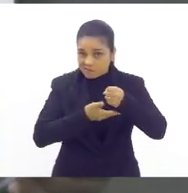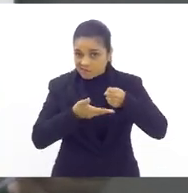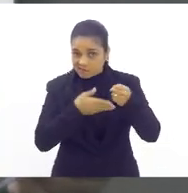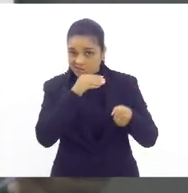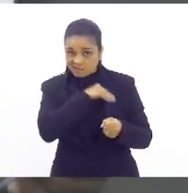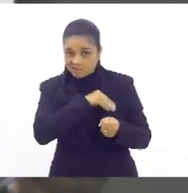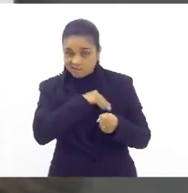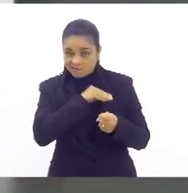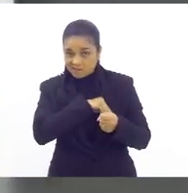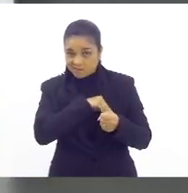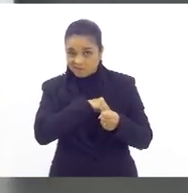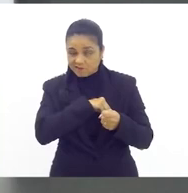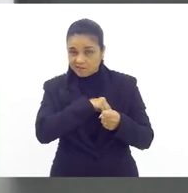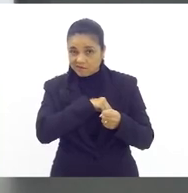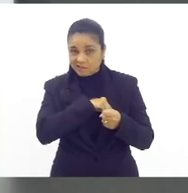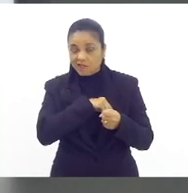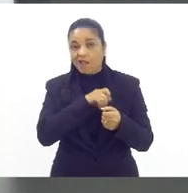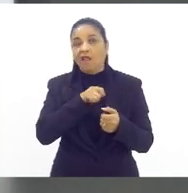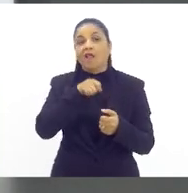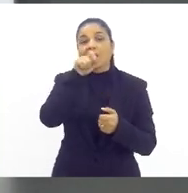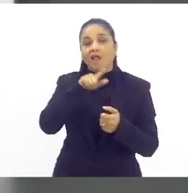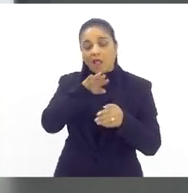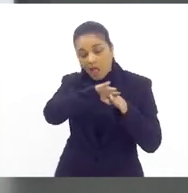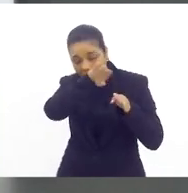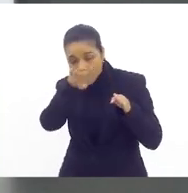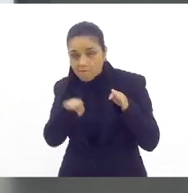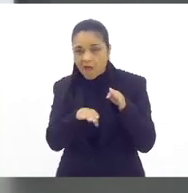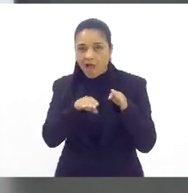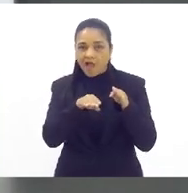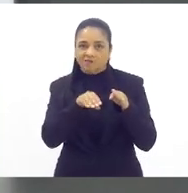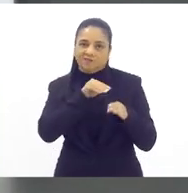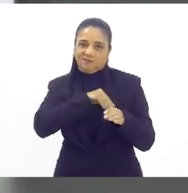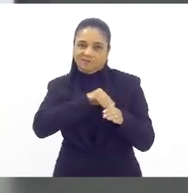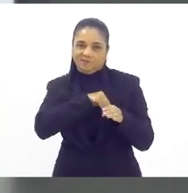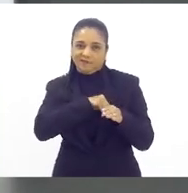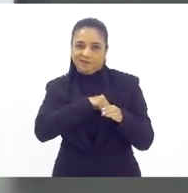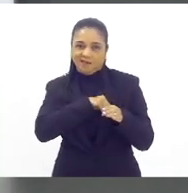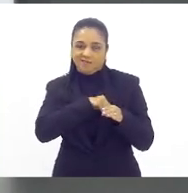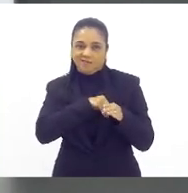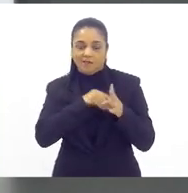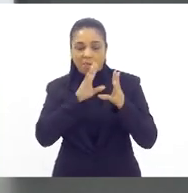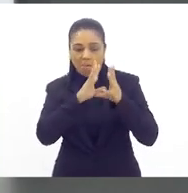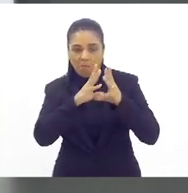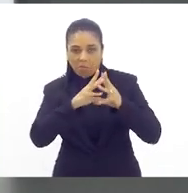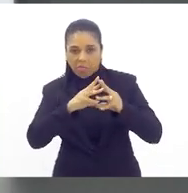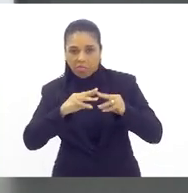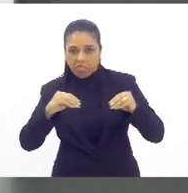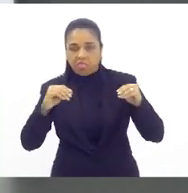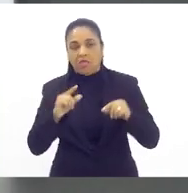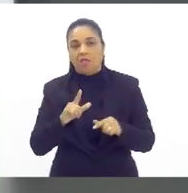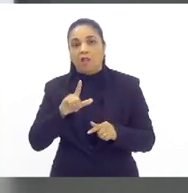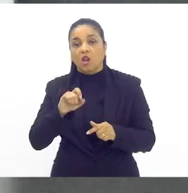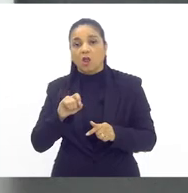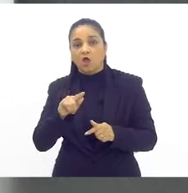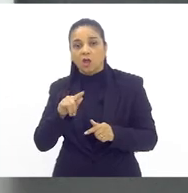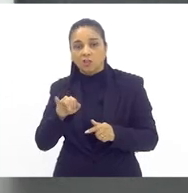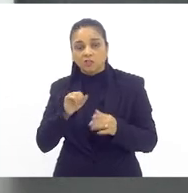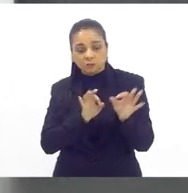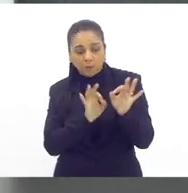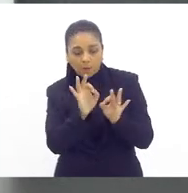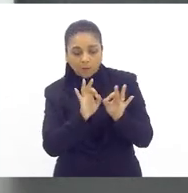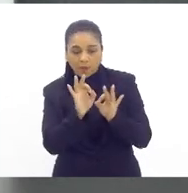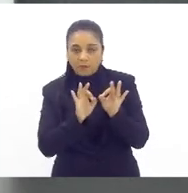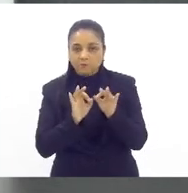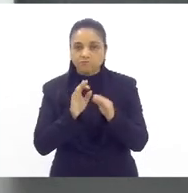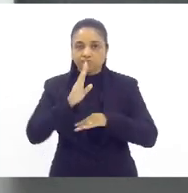quem recebe o valor para quem recebe abaixo dele vai desmantelar a lógica do nosso plano de